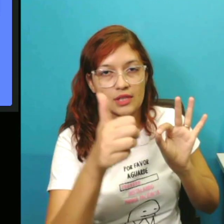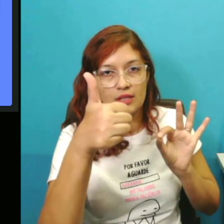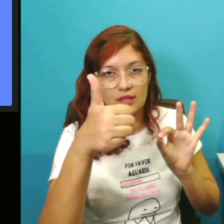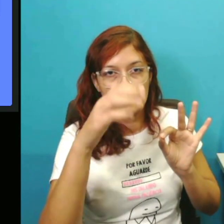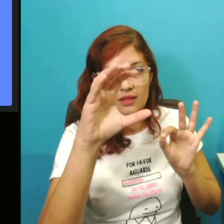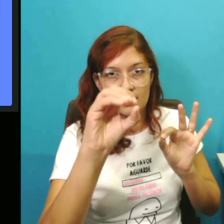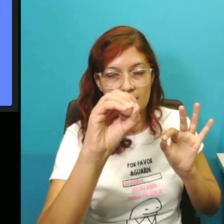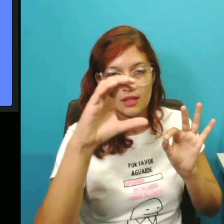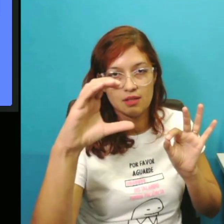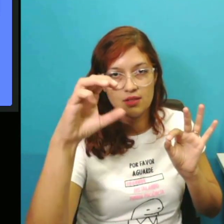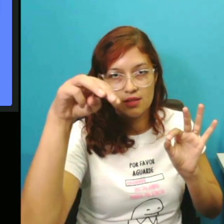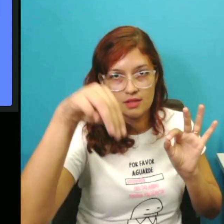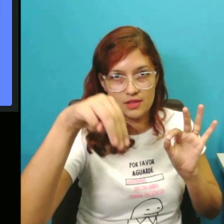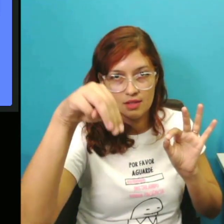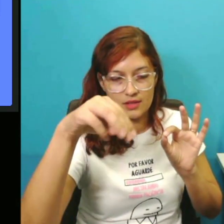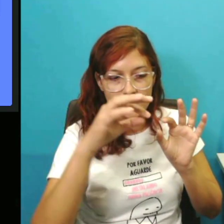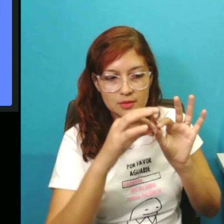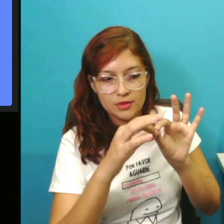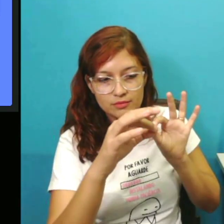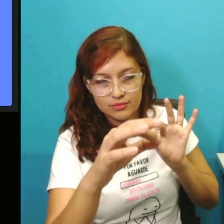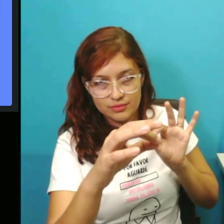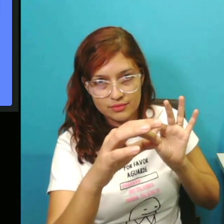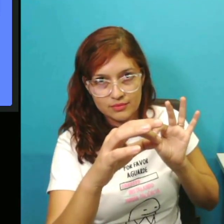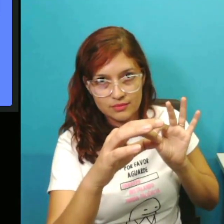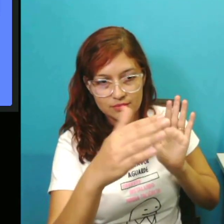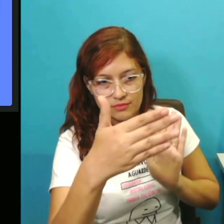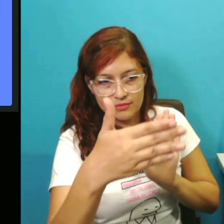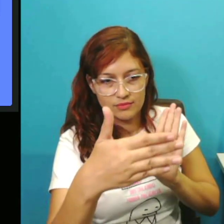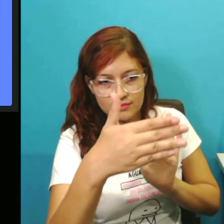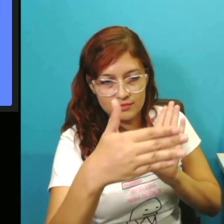tem 10 centímetros.